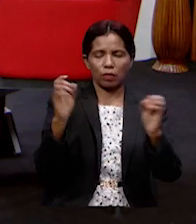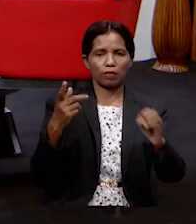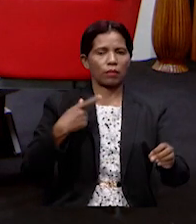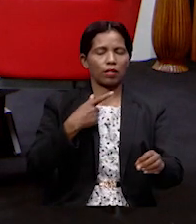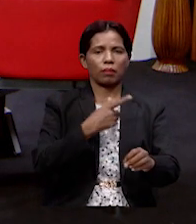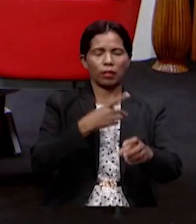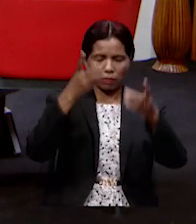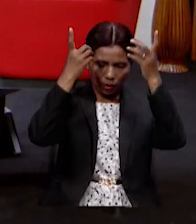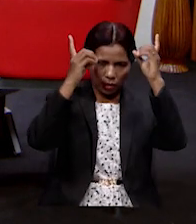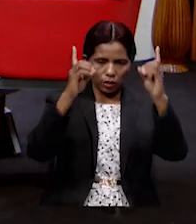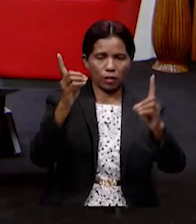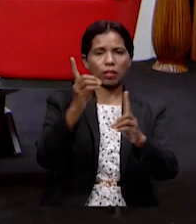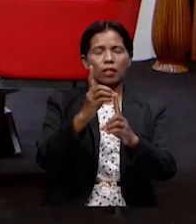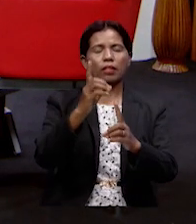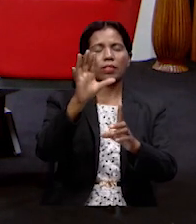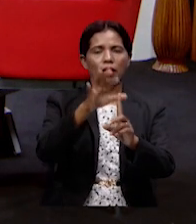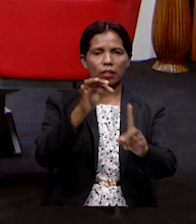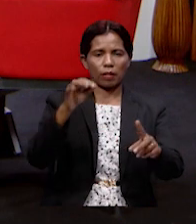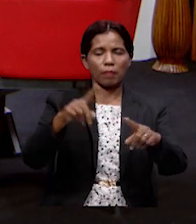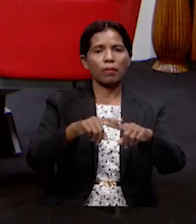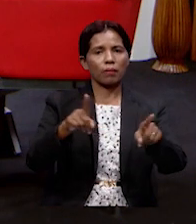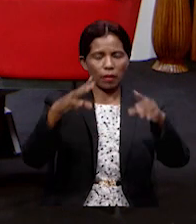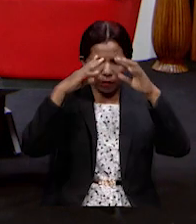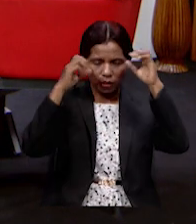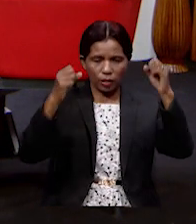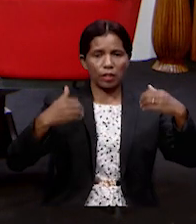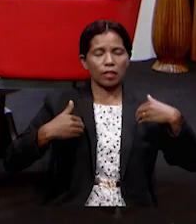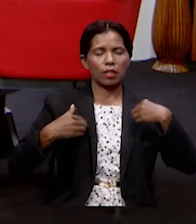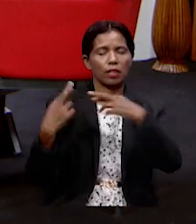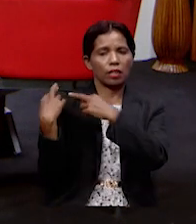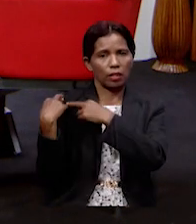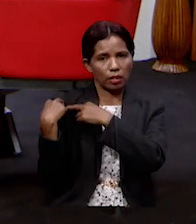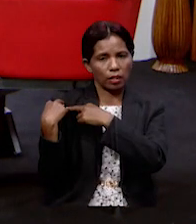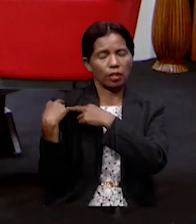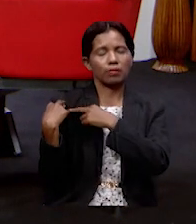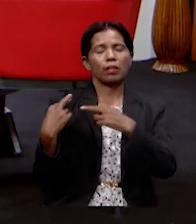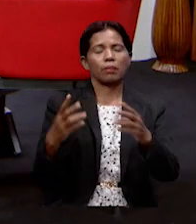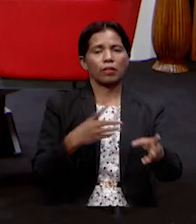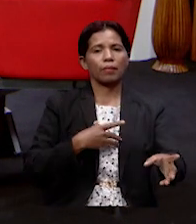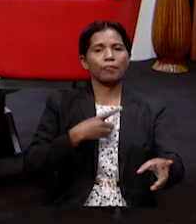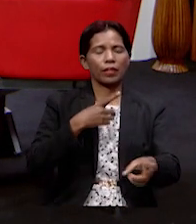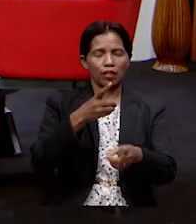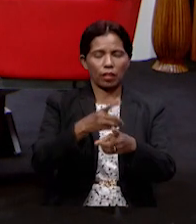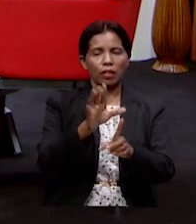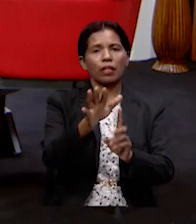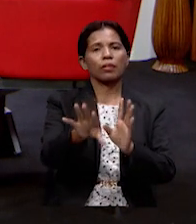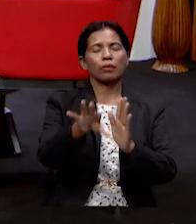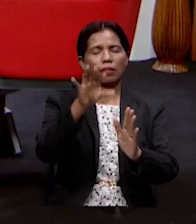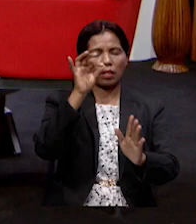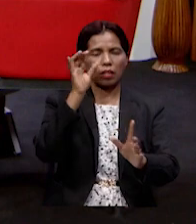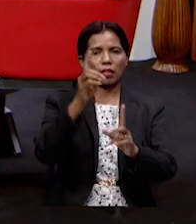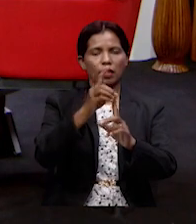mag decide lorong eleição, mas o Presidente da República mag que é direito no dever tomak a determinação lorong eleição parlamentar